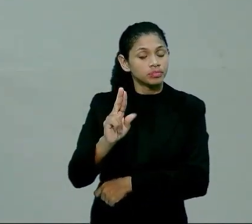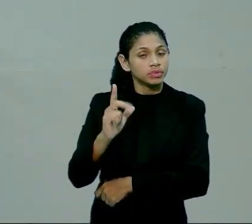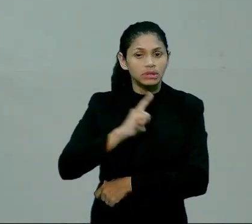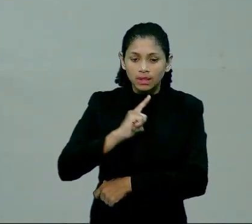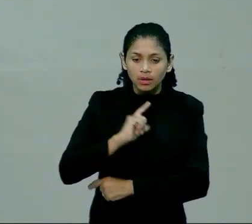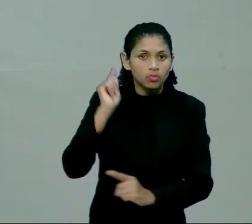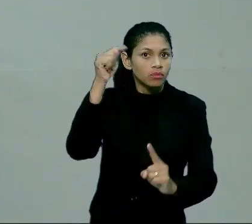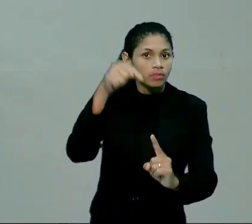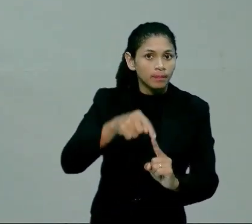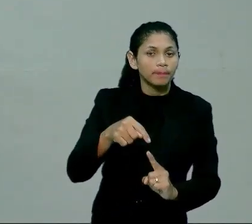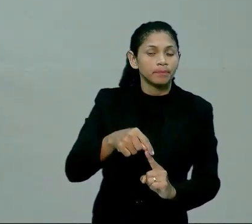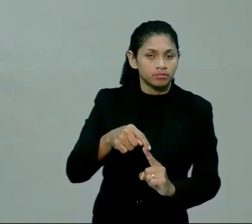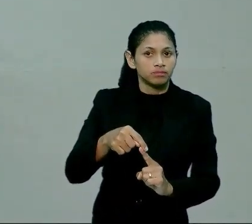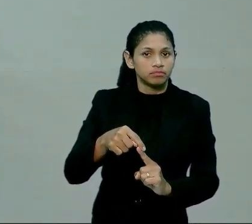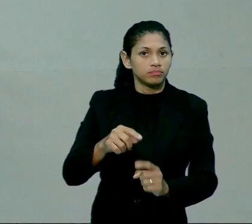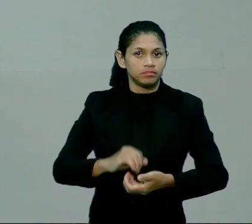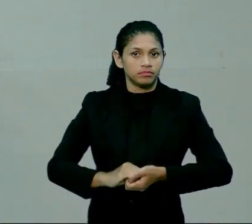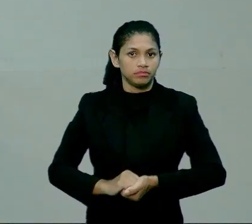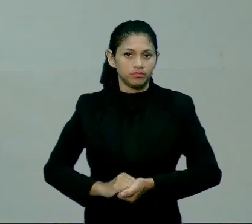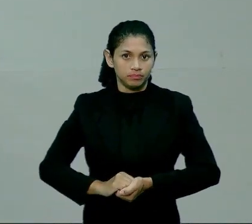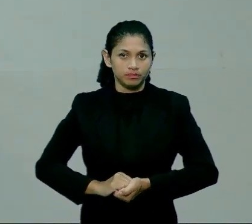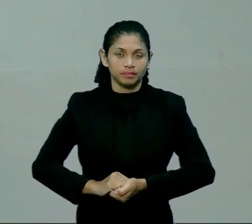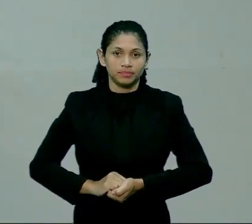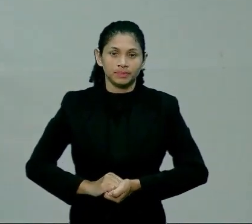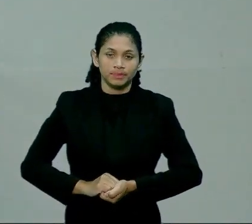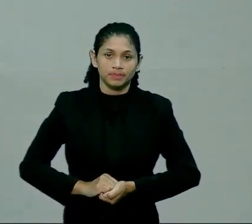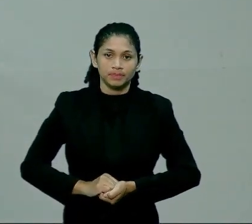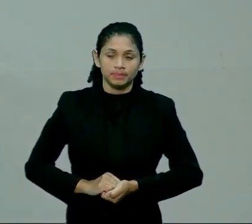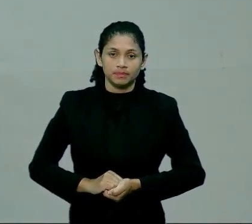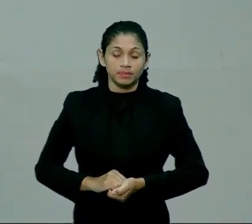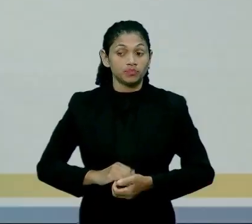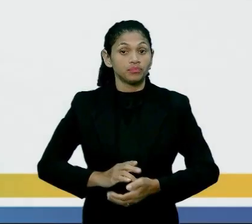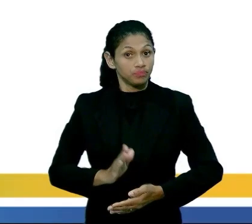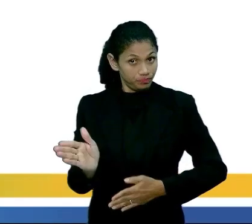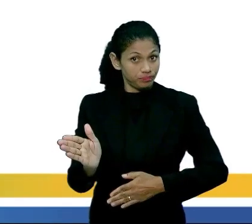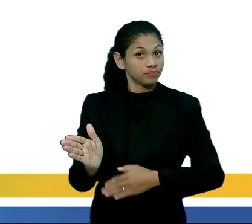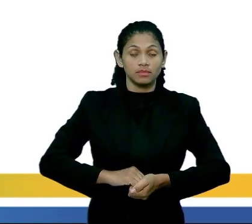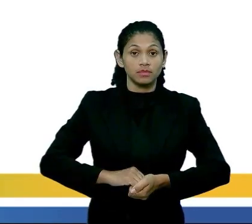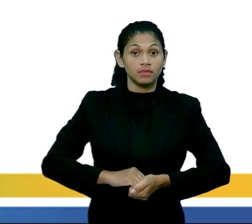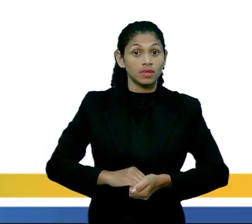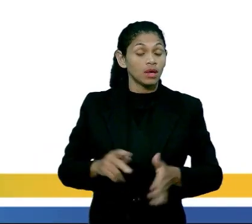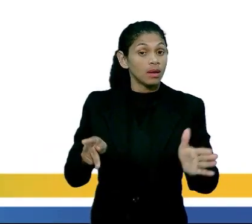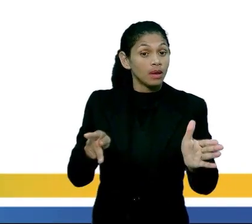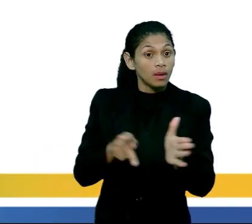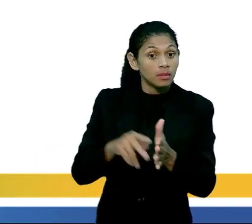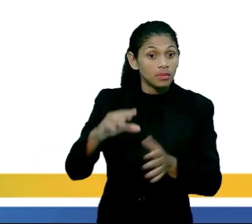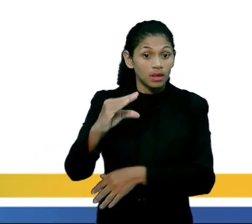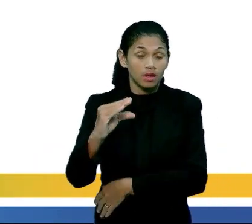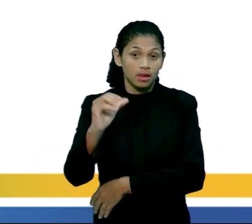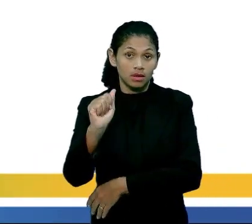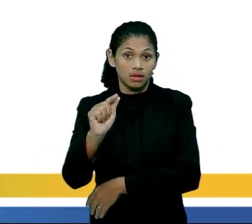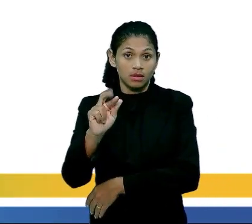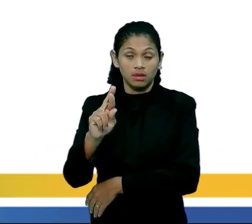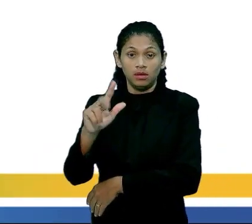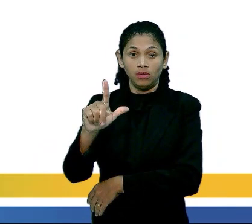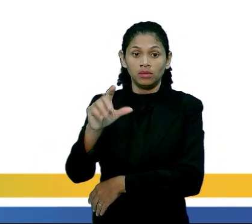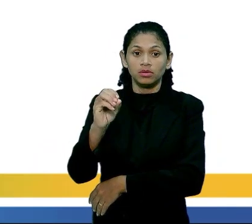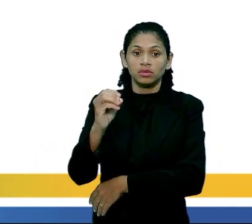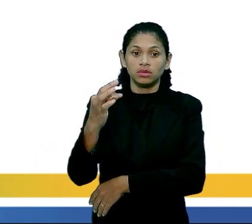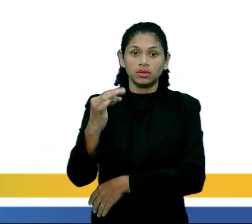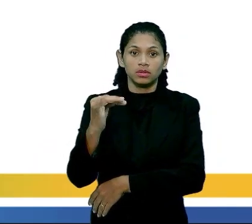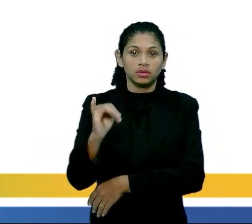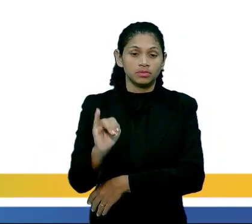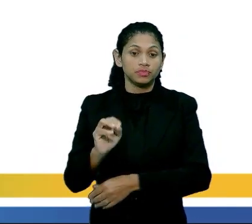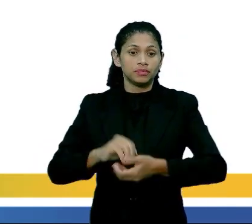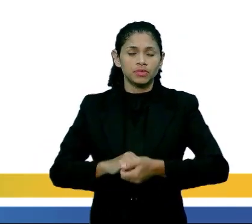ação, de ter uma serventia, né? Vai ser um hino. Então, esse é o direcionamento socrático. Já para Carlotti, a beleza é a soma